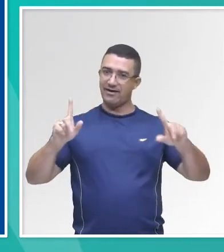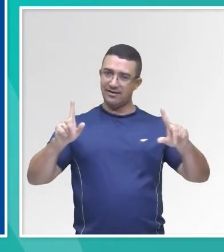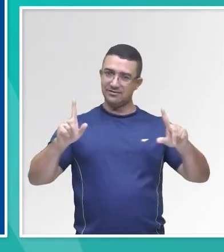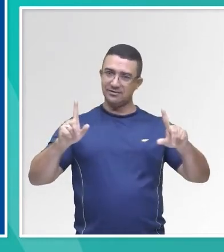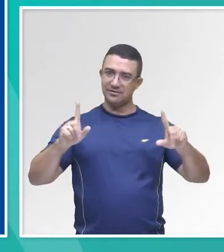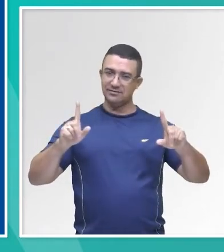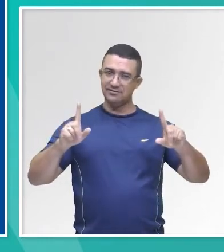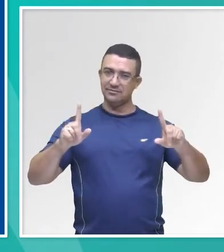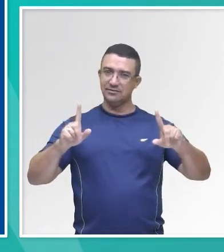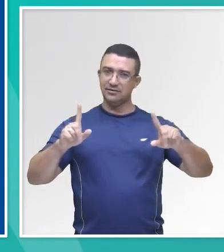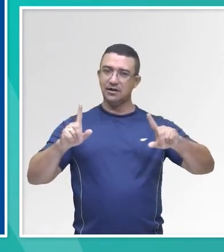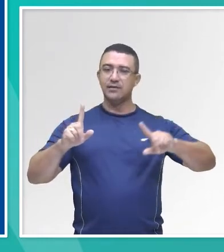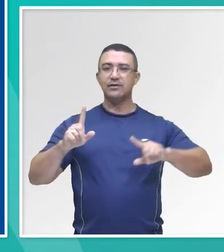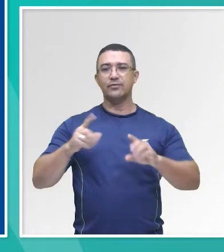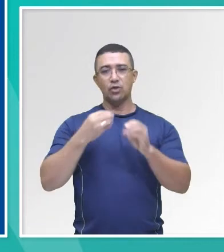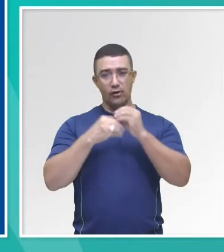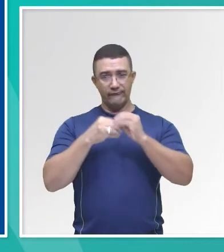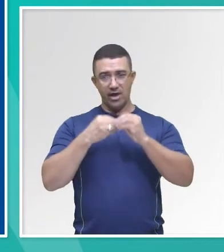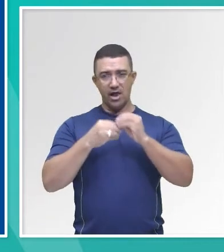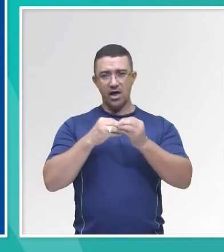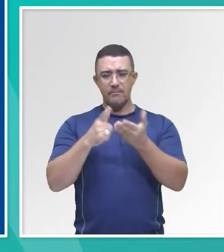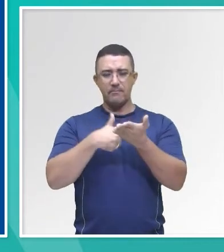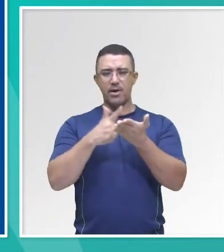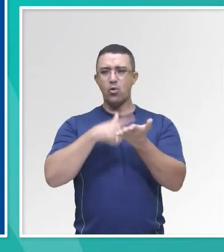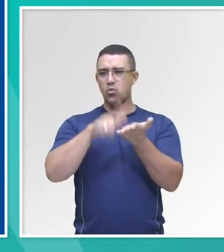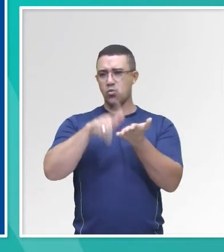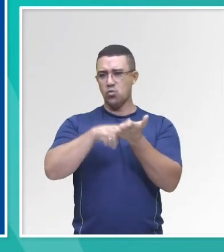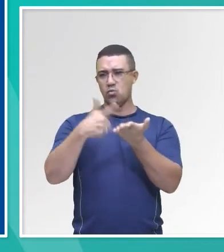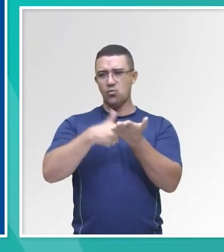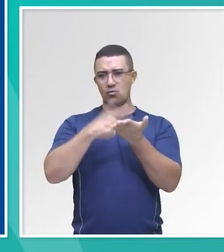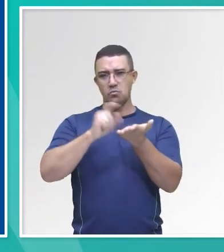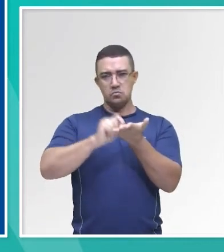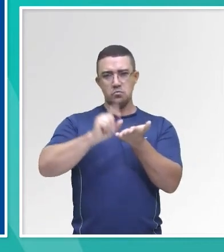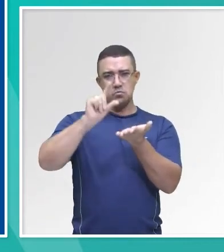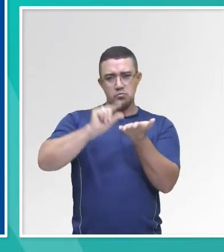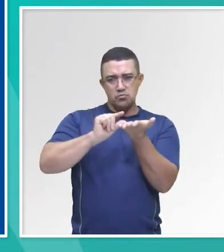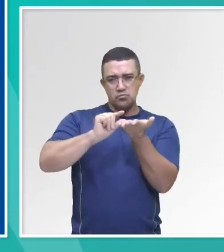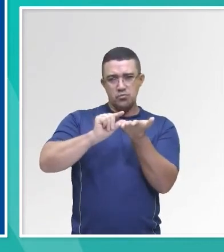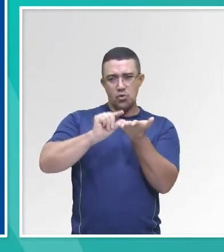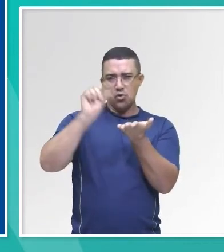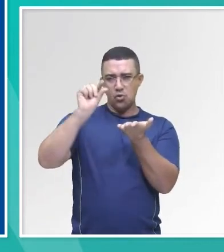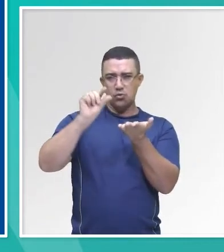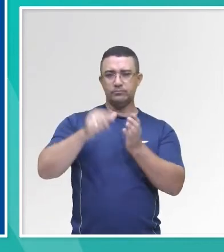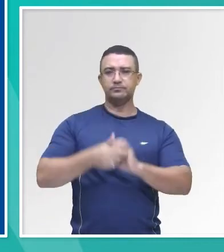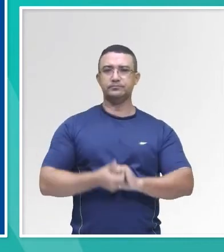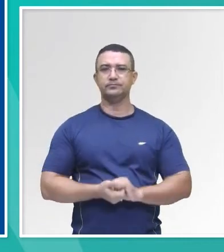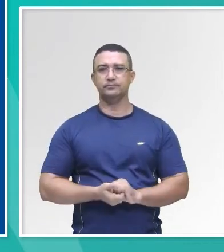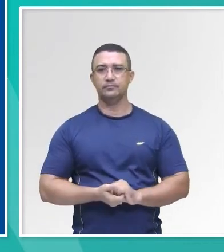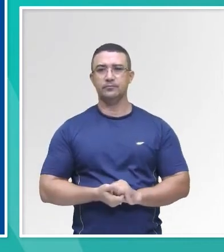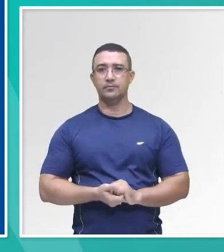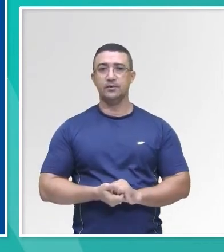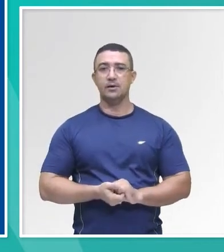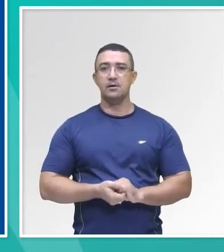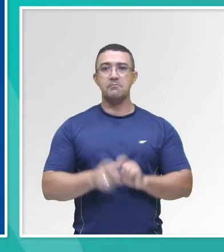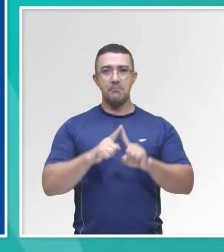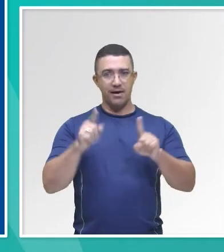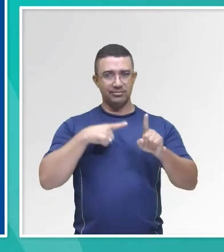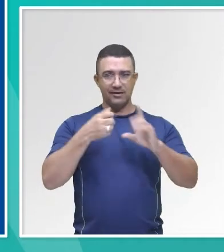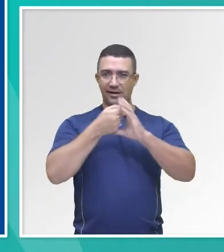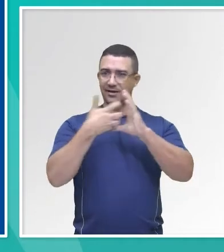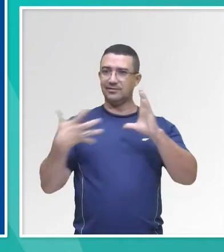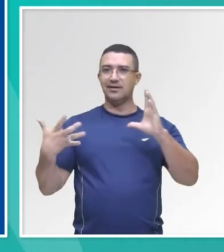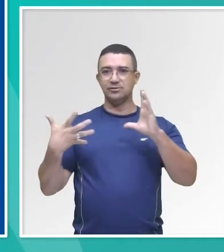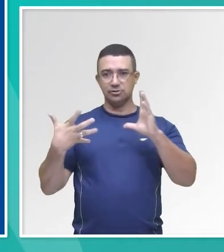um número de páginas menor que o romance. Muito bem. Mas também há características